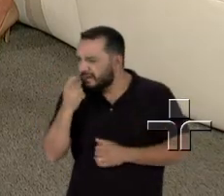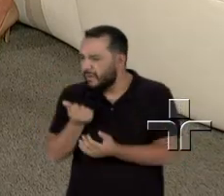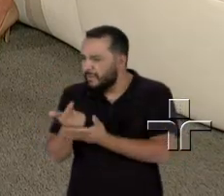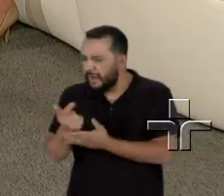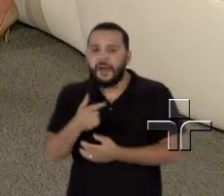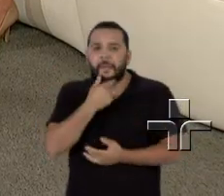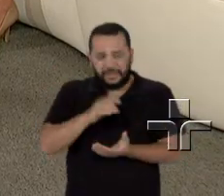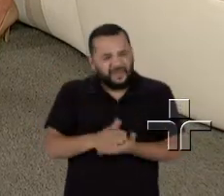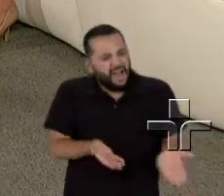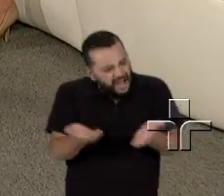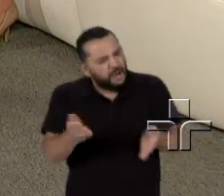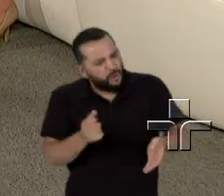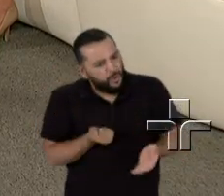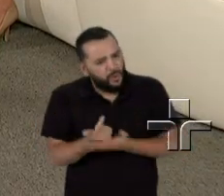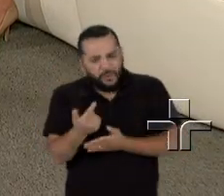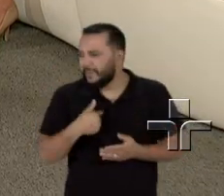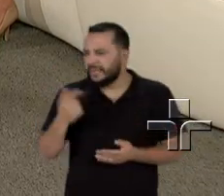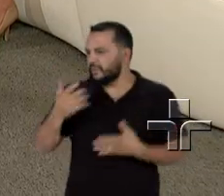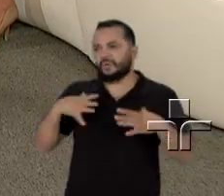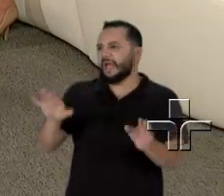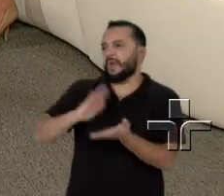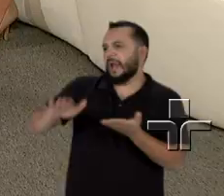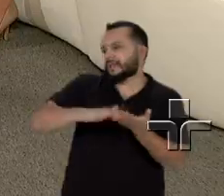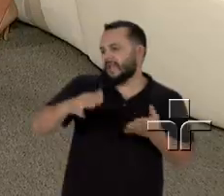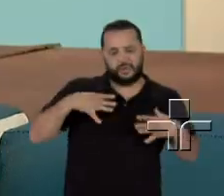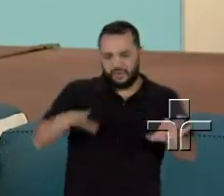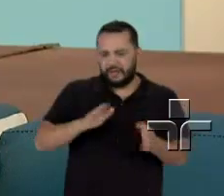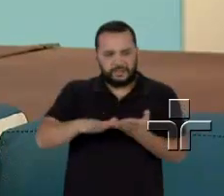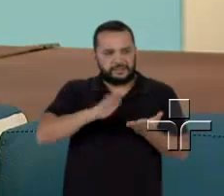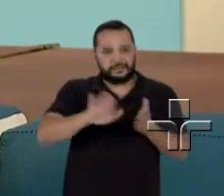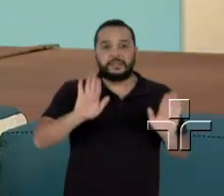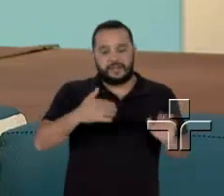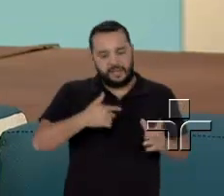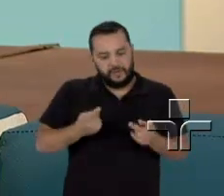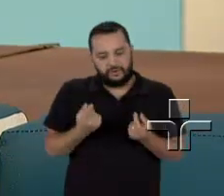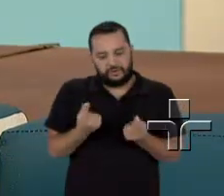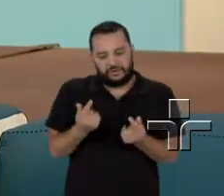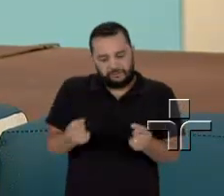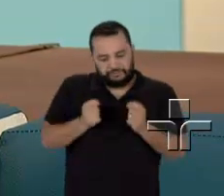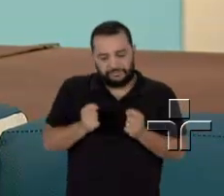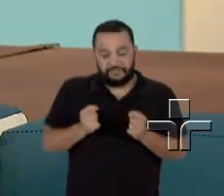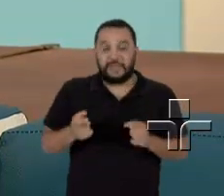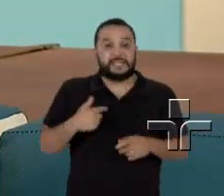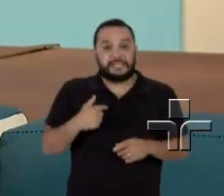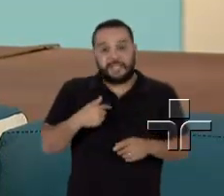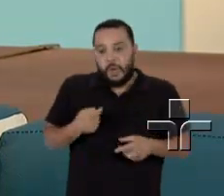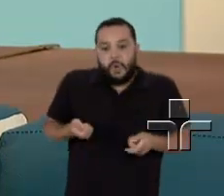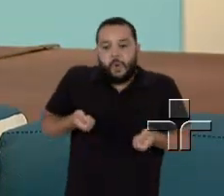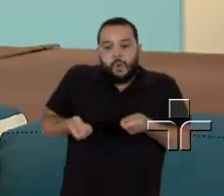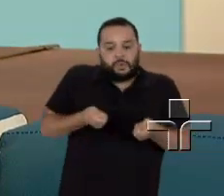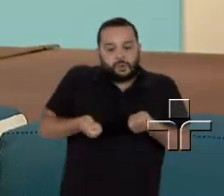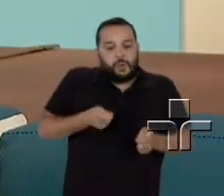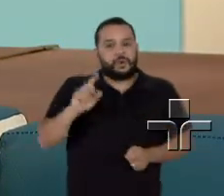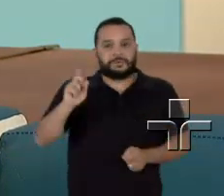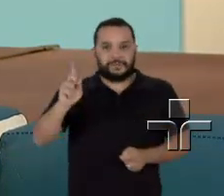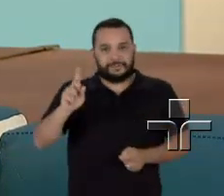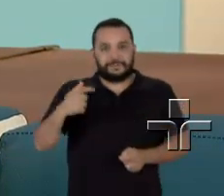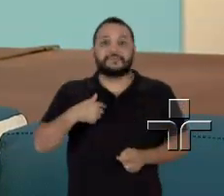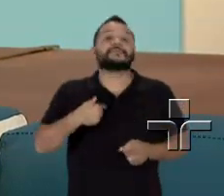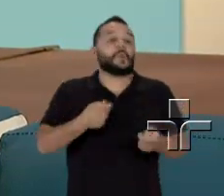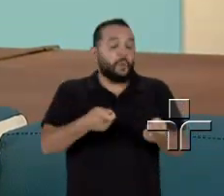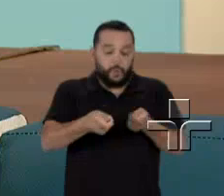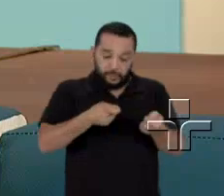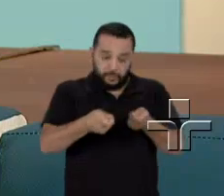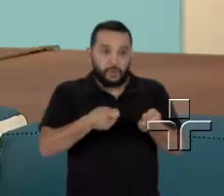france presse o cadastro eu tenho mais esse perfil de economizar mas eu não controlo e não controlar que eu acho que foi um grande problema